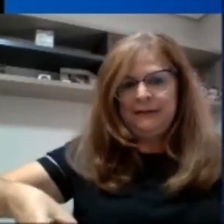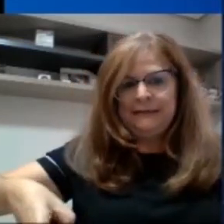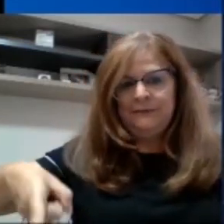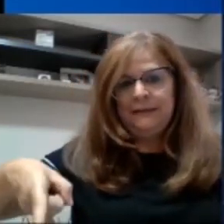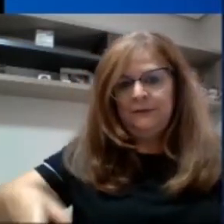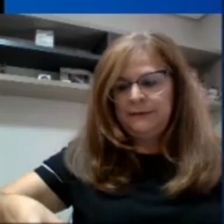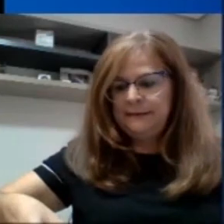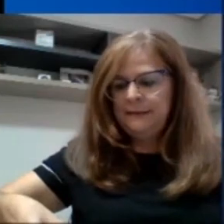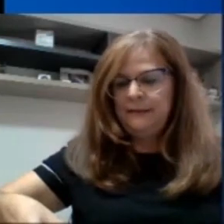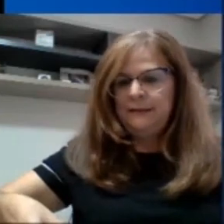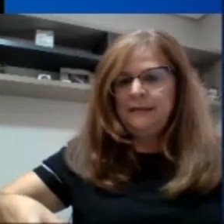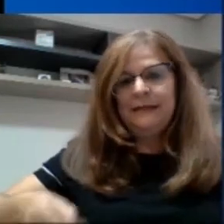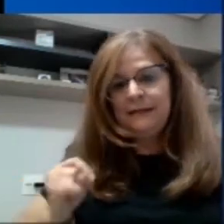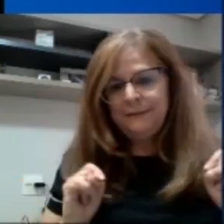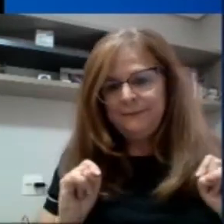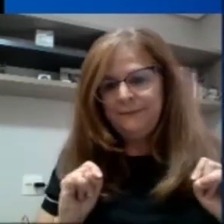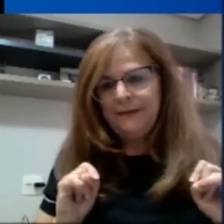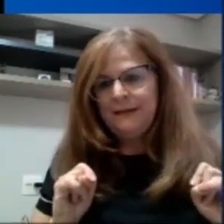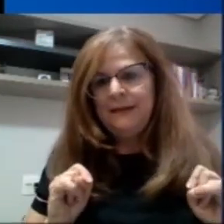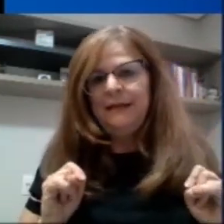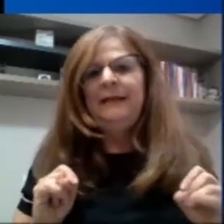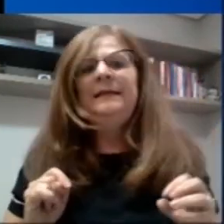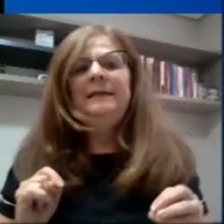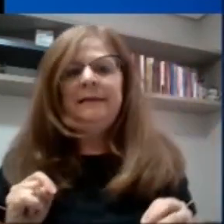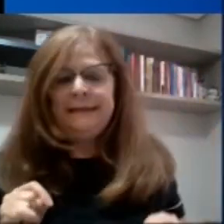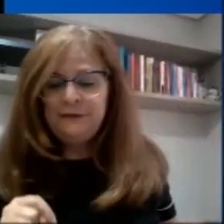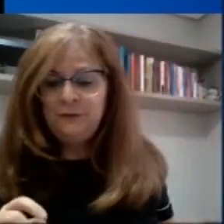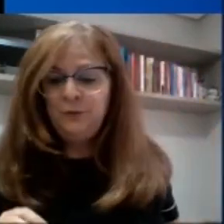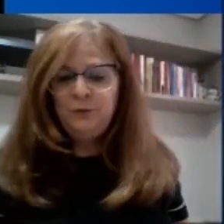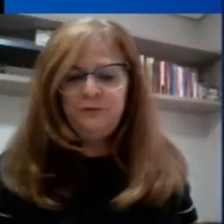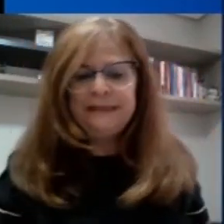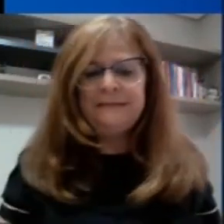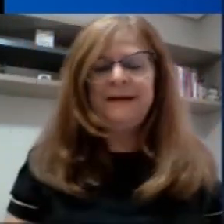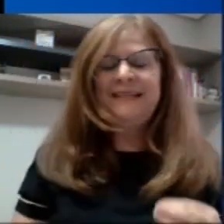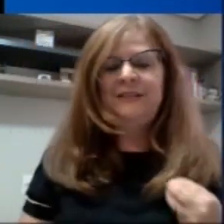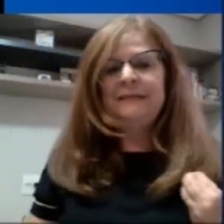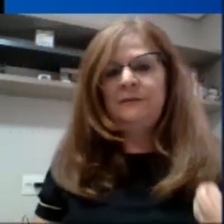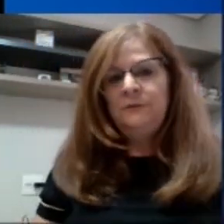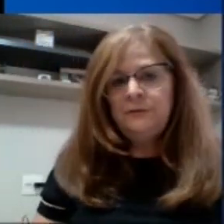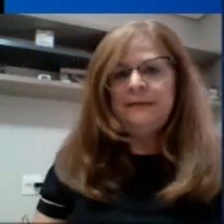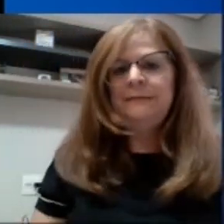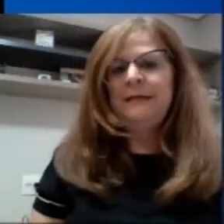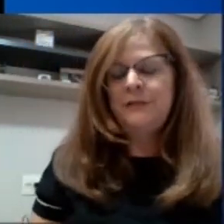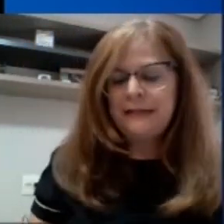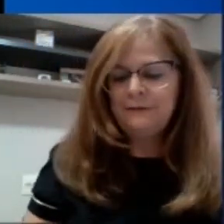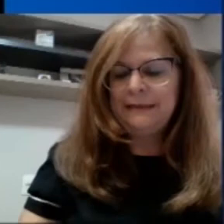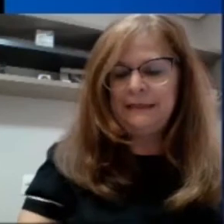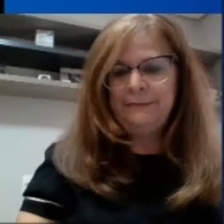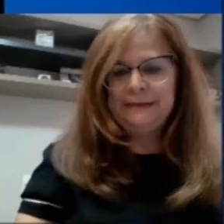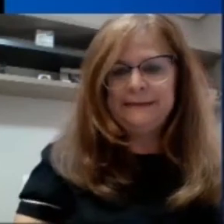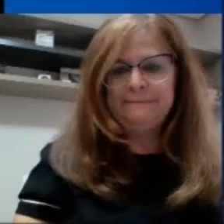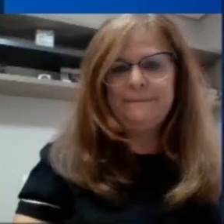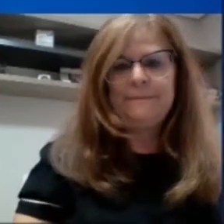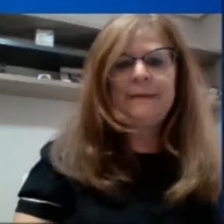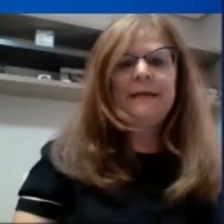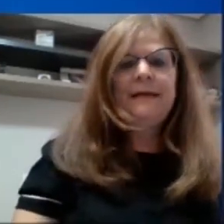lá, ó, classificadores. A cama. Isso tudo faz parte da estrutura gramatical da